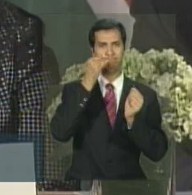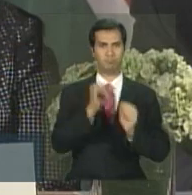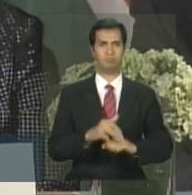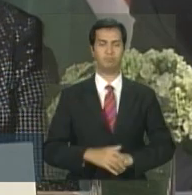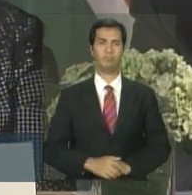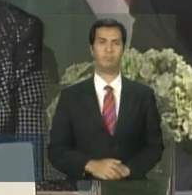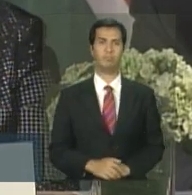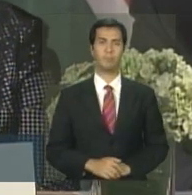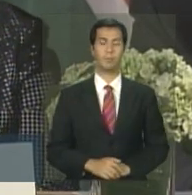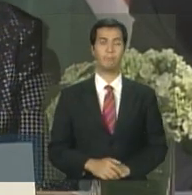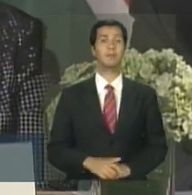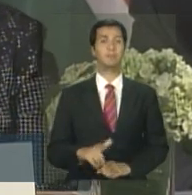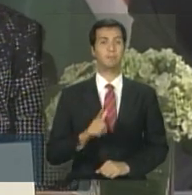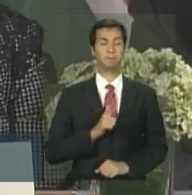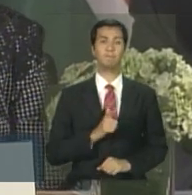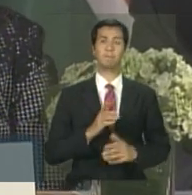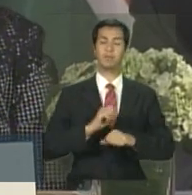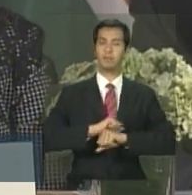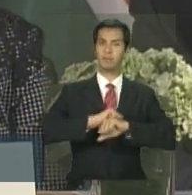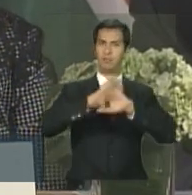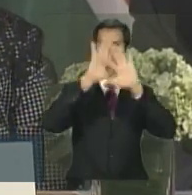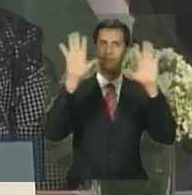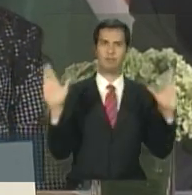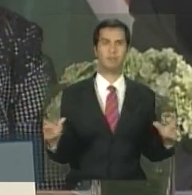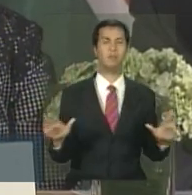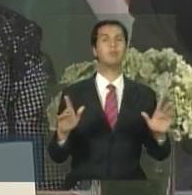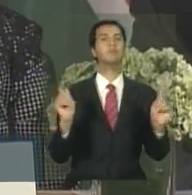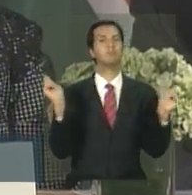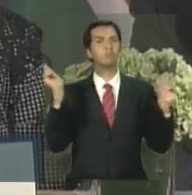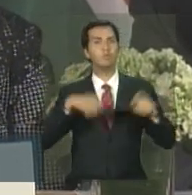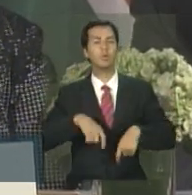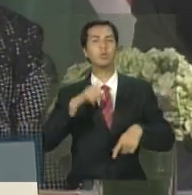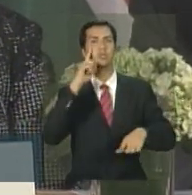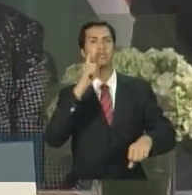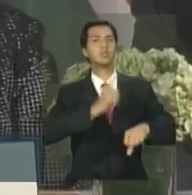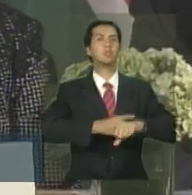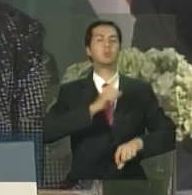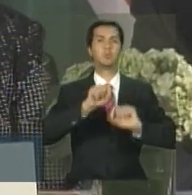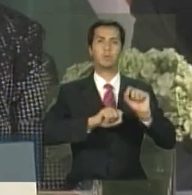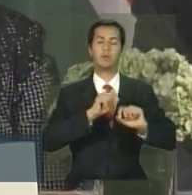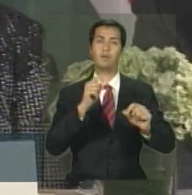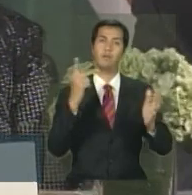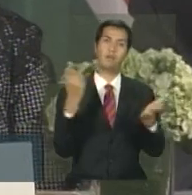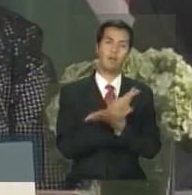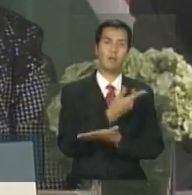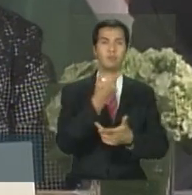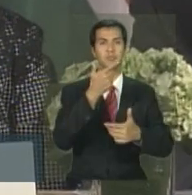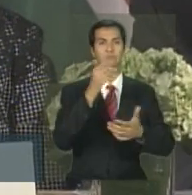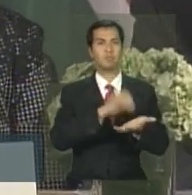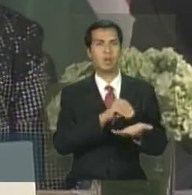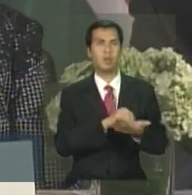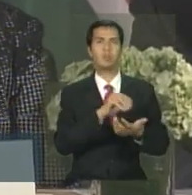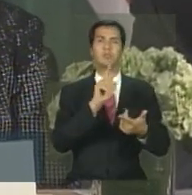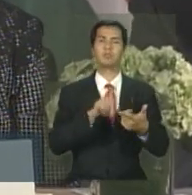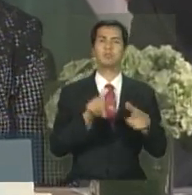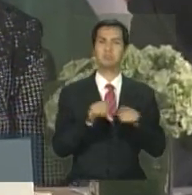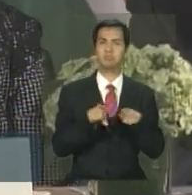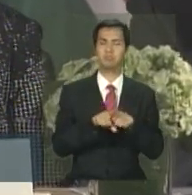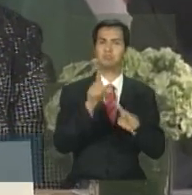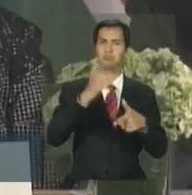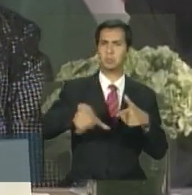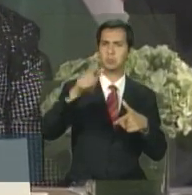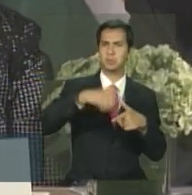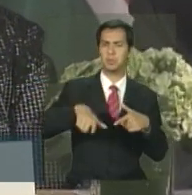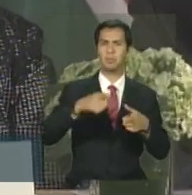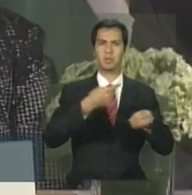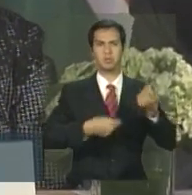grau de transparência em que se opera, é possível identificar e corrigir, com eficiência cada vez maior, os